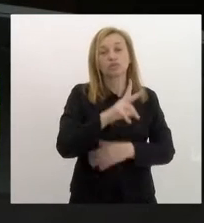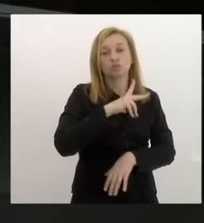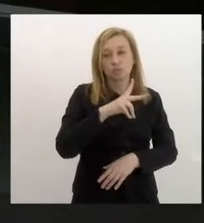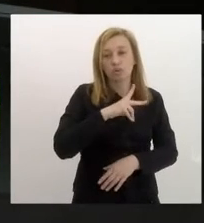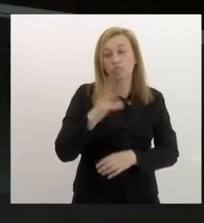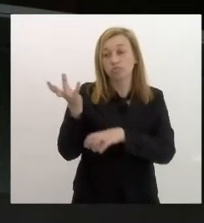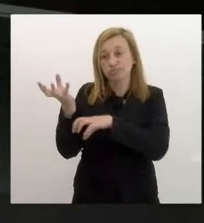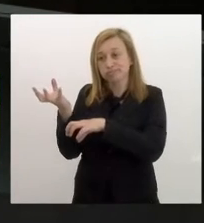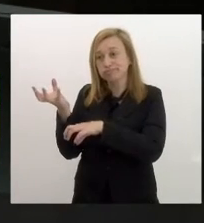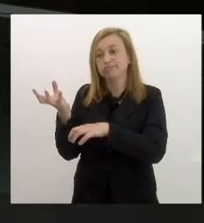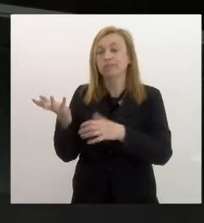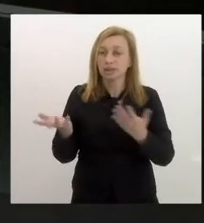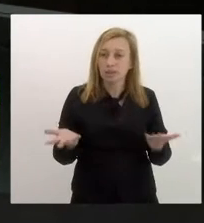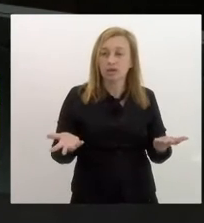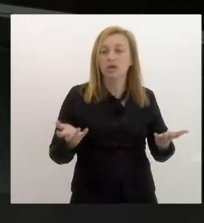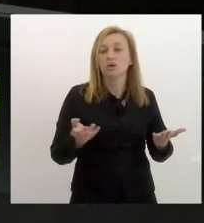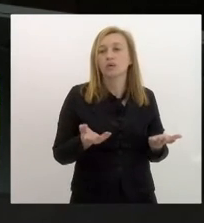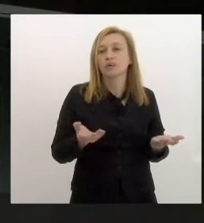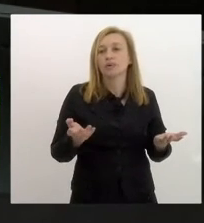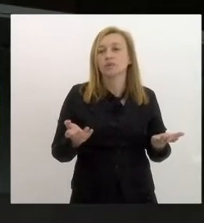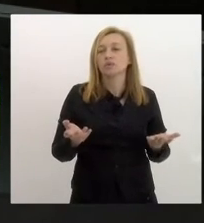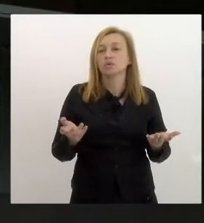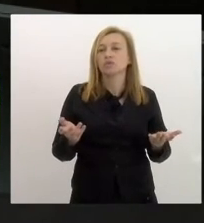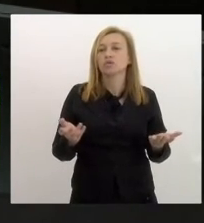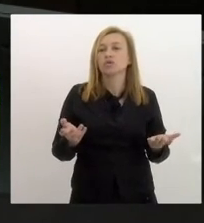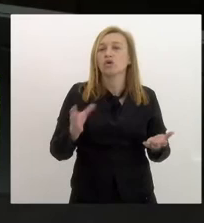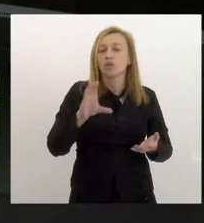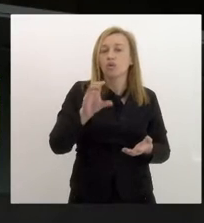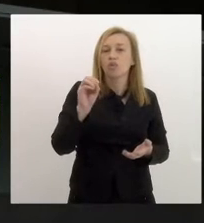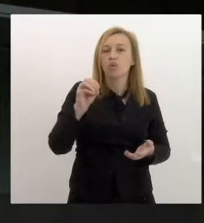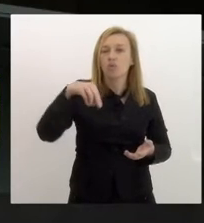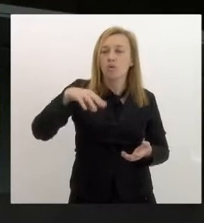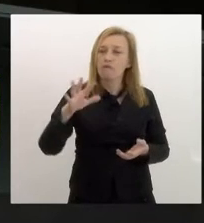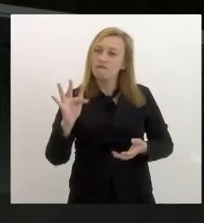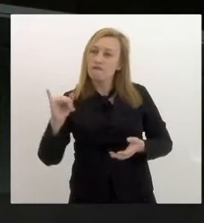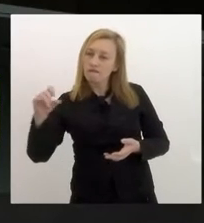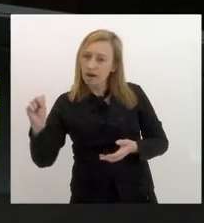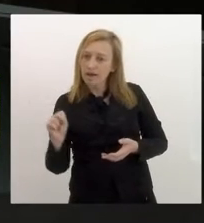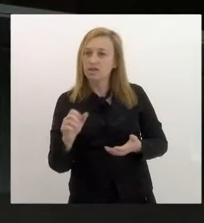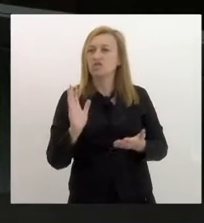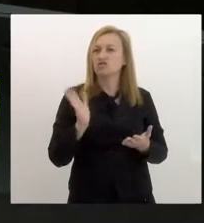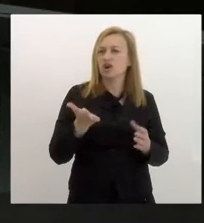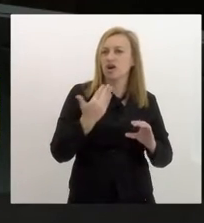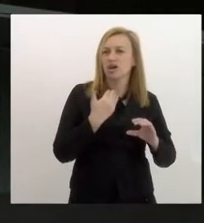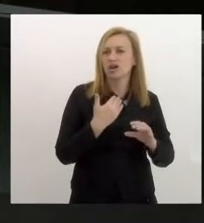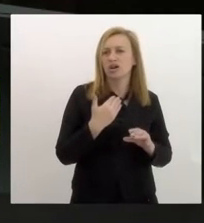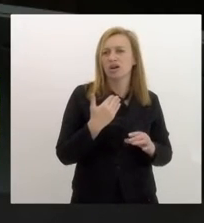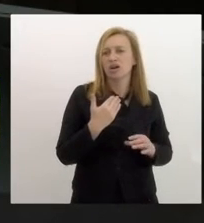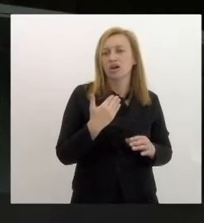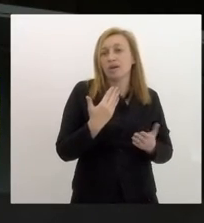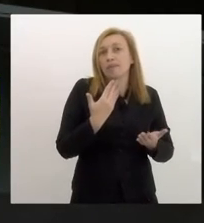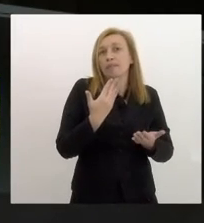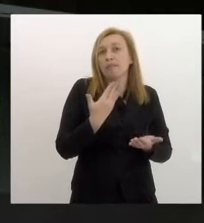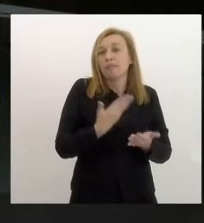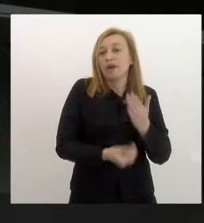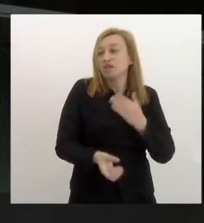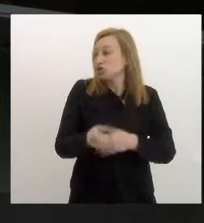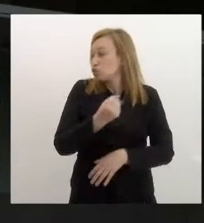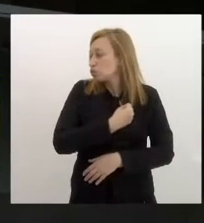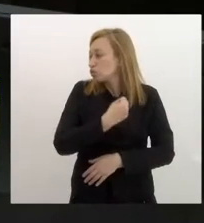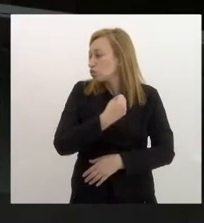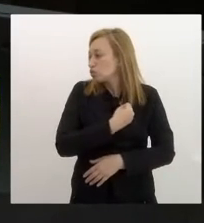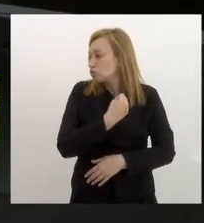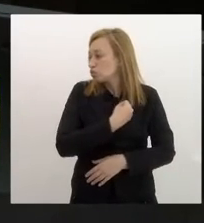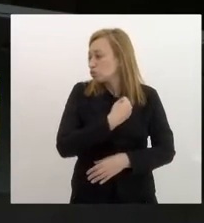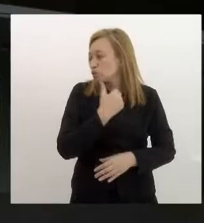próprio Congresso Nacional o confaz e nós mandamos eu já perdi a conta de